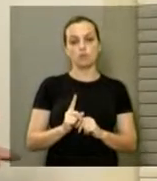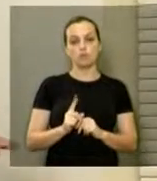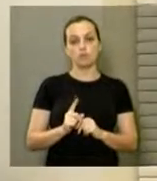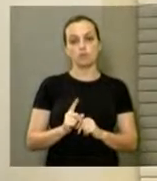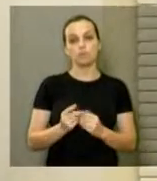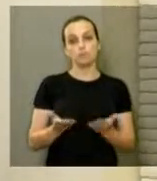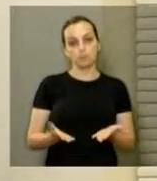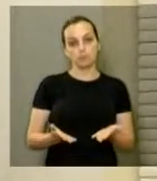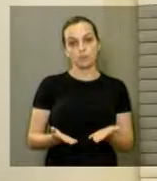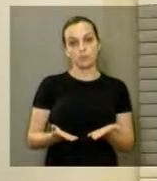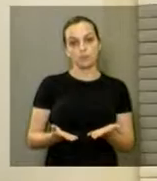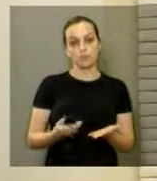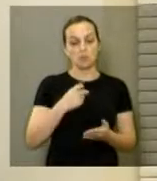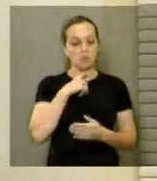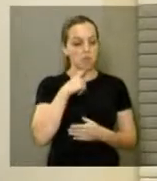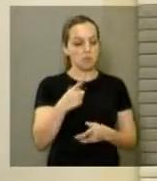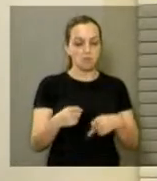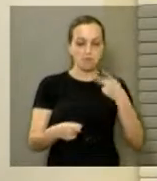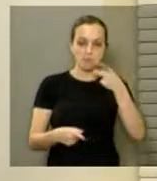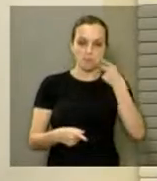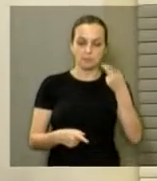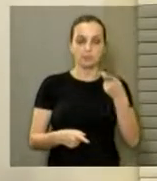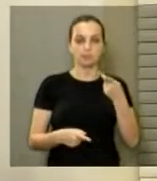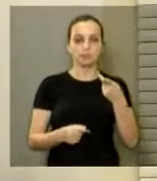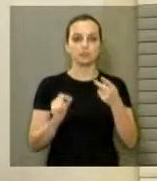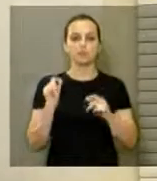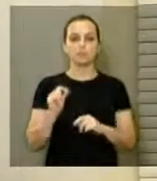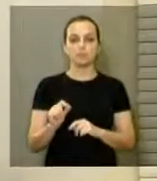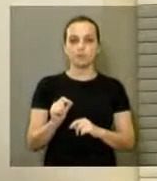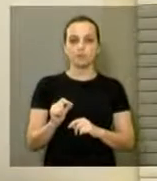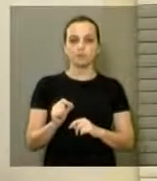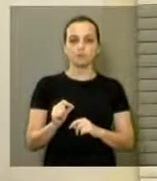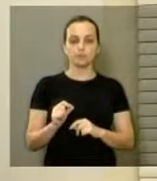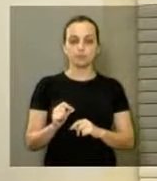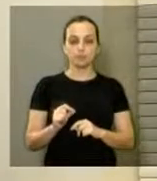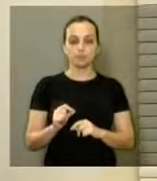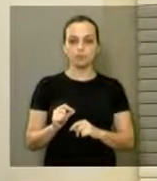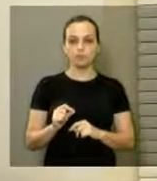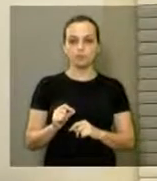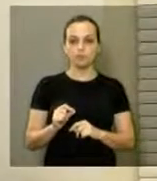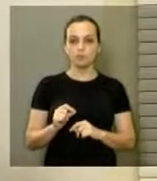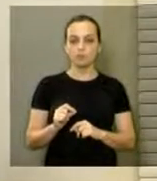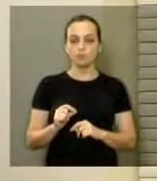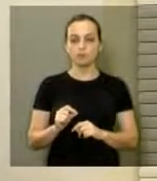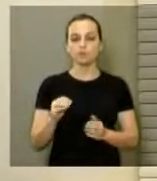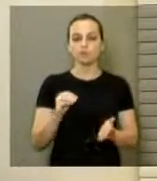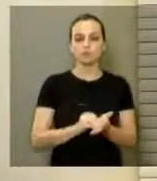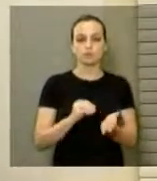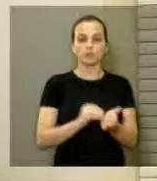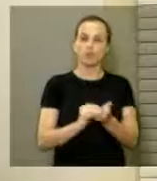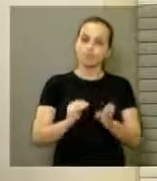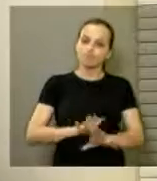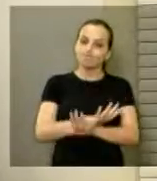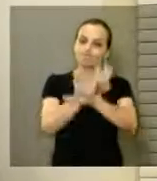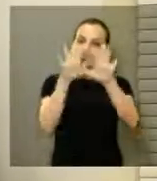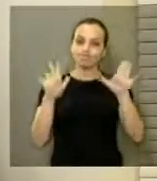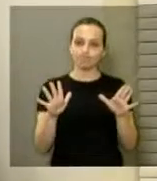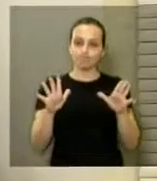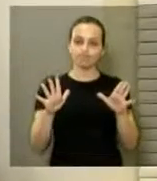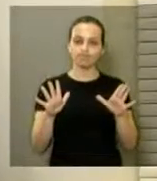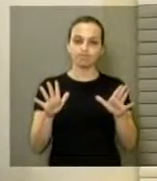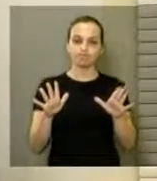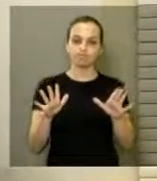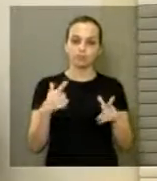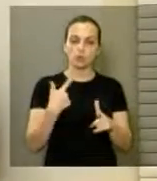Está aí, ninguém fala isso. Tá? Então, é essa falta de transparência. O